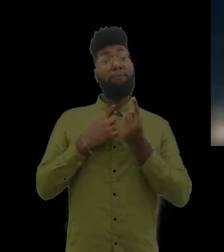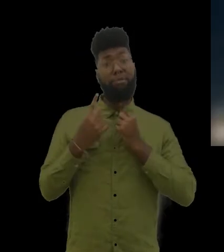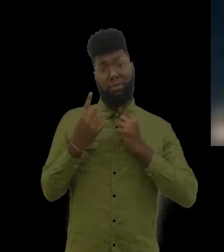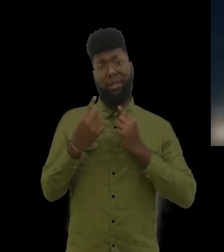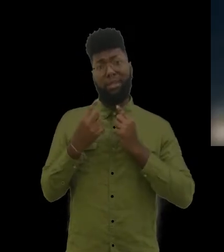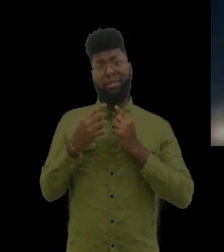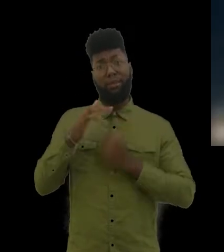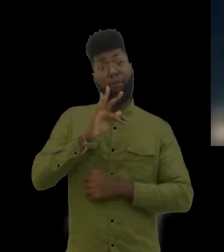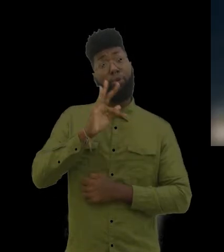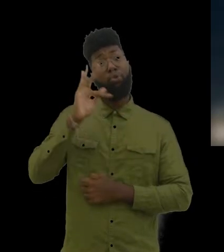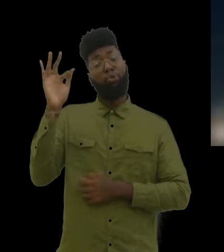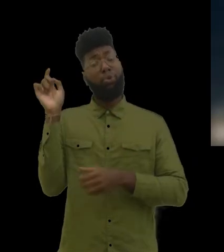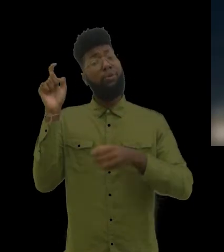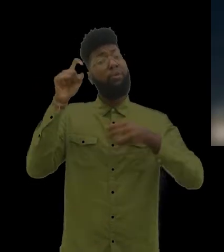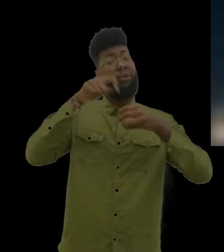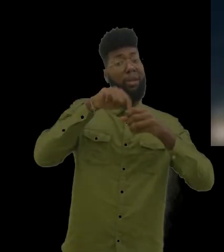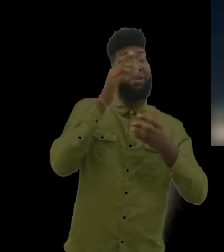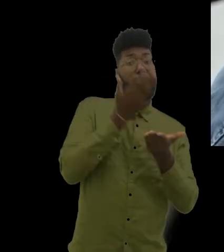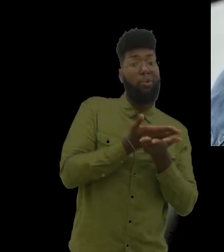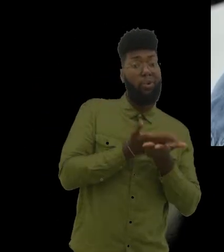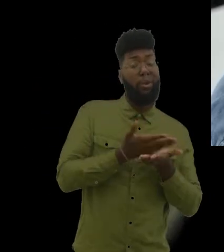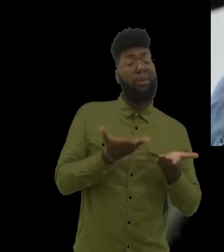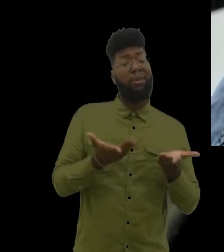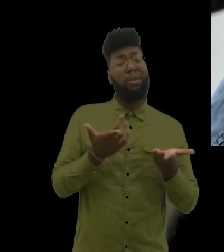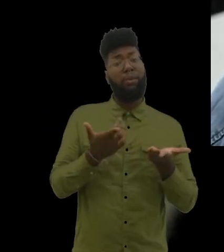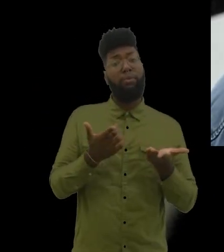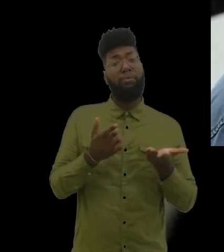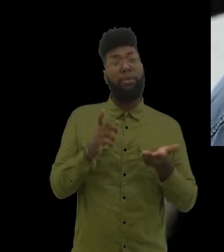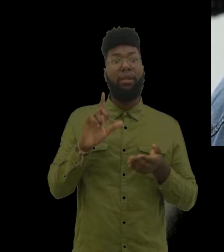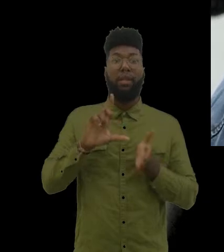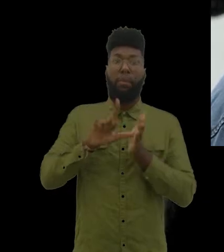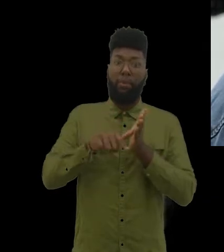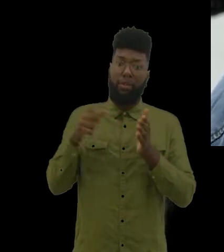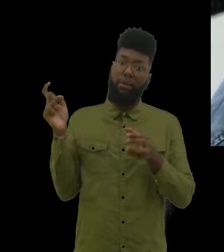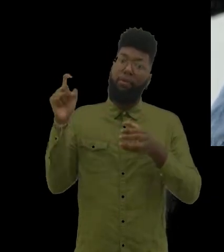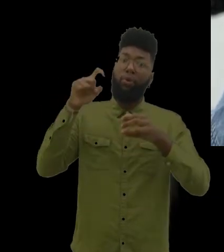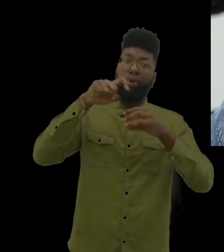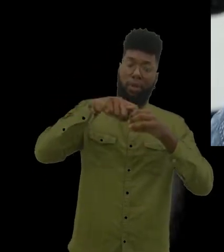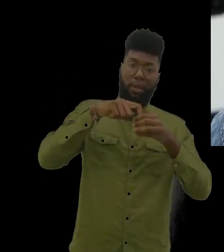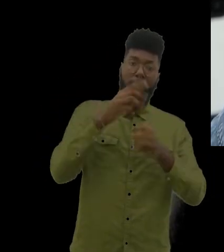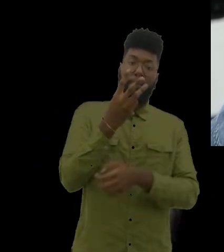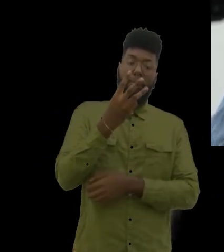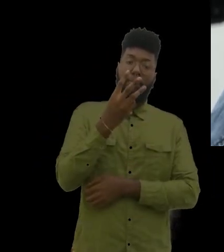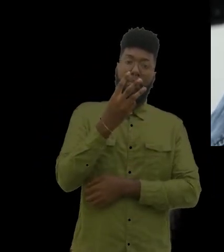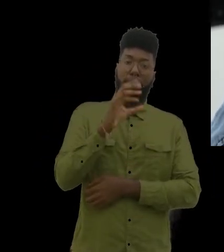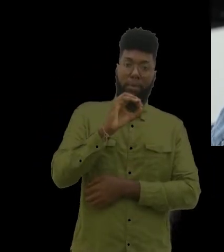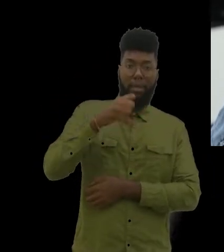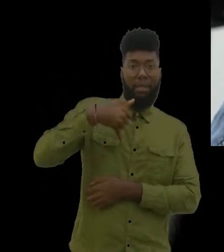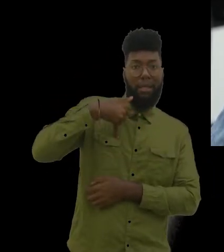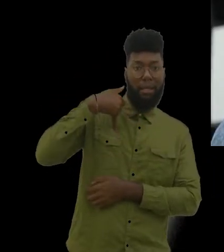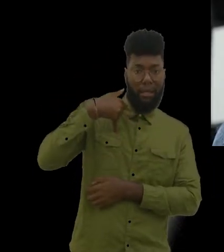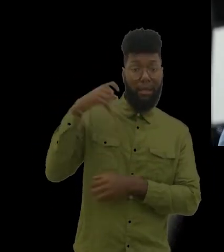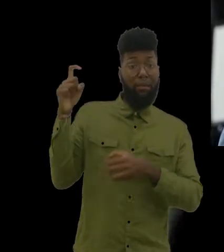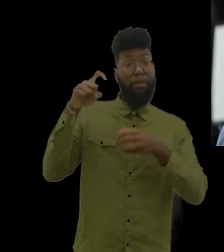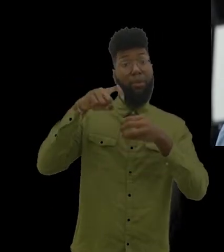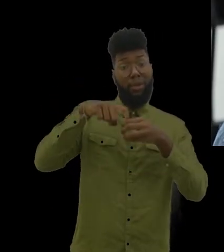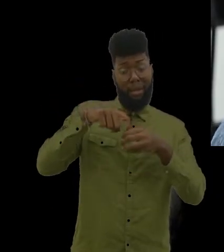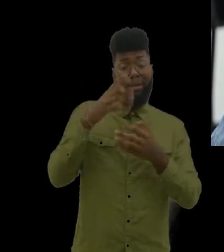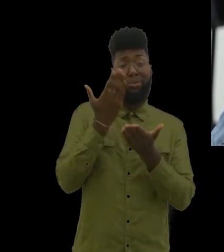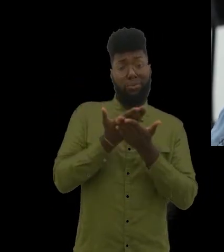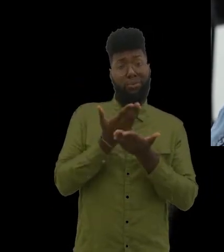voltar. E quando eu entrei no Senac, eu já tinha 30 anos de idade, como garçom, eu resolvi que eu tinha que voltar a